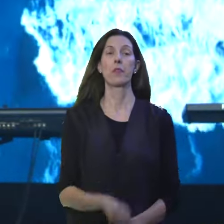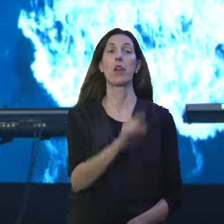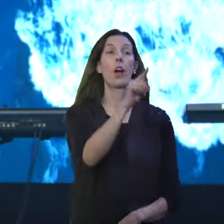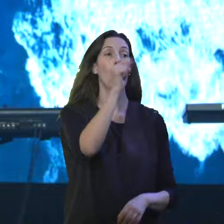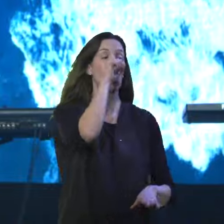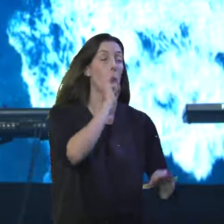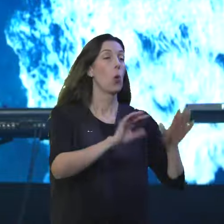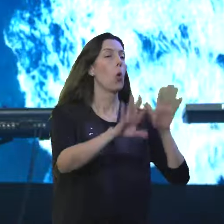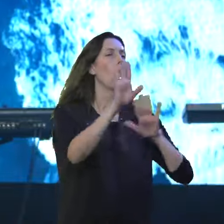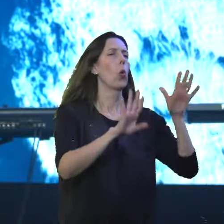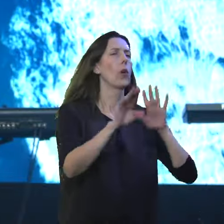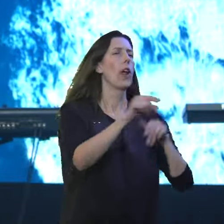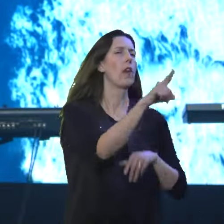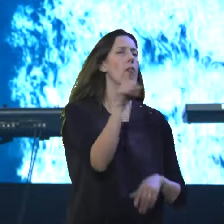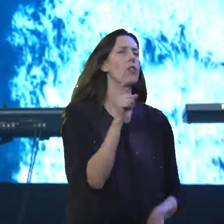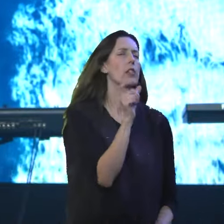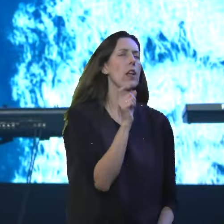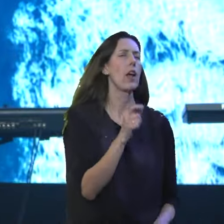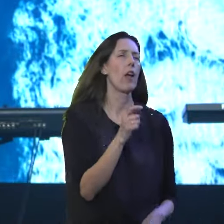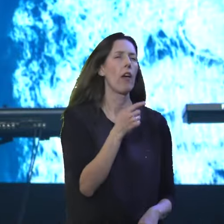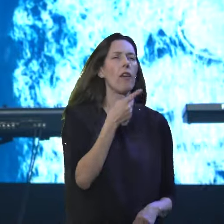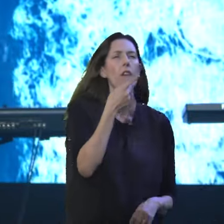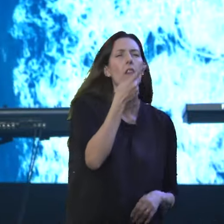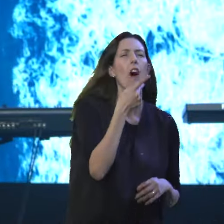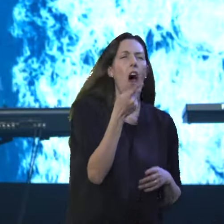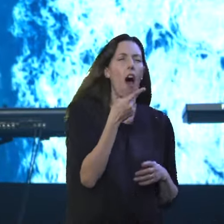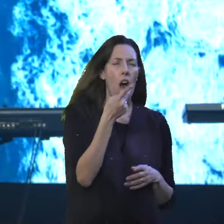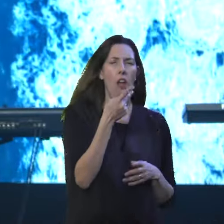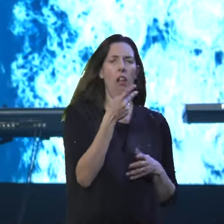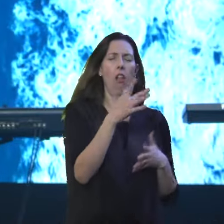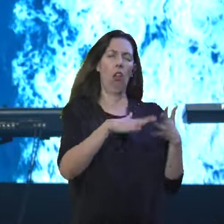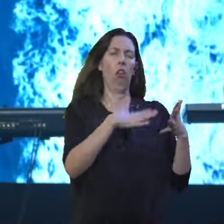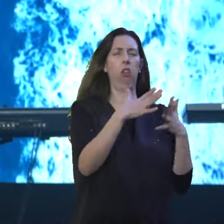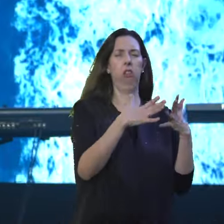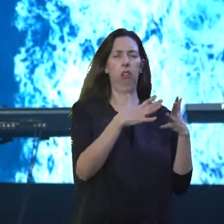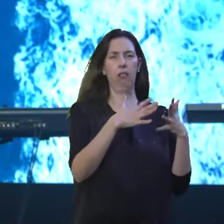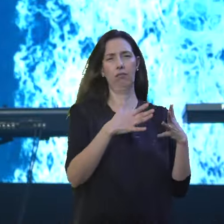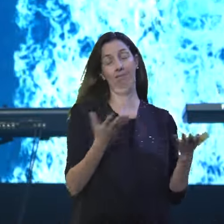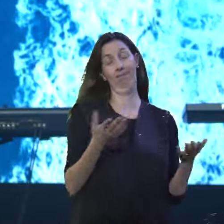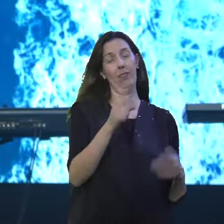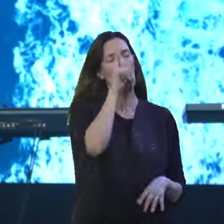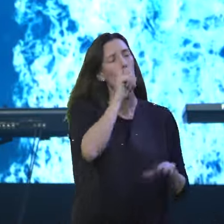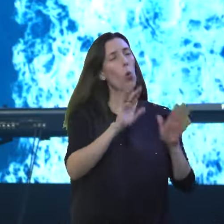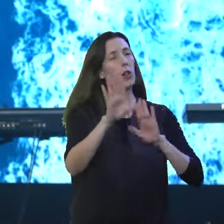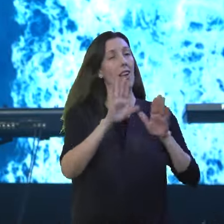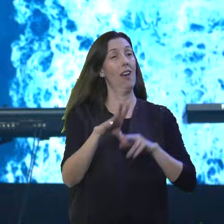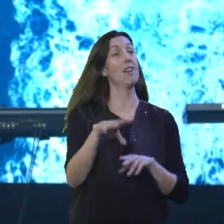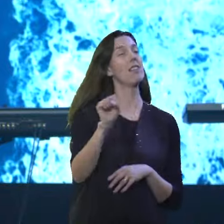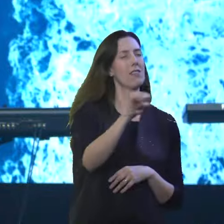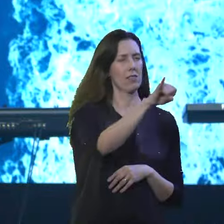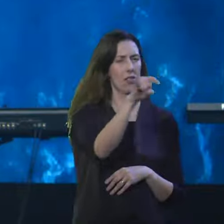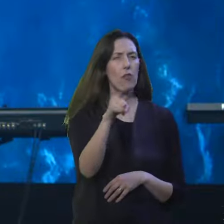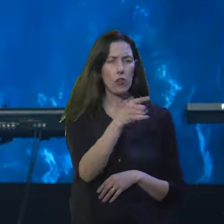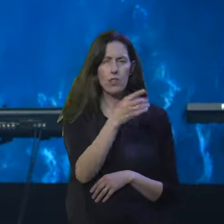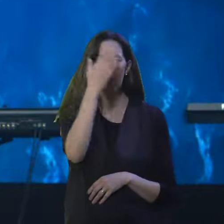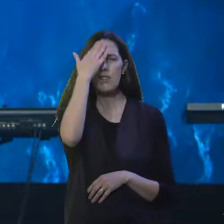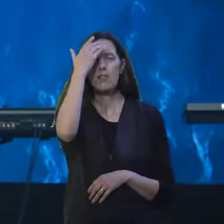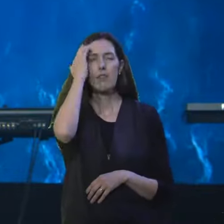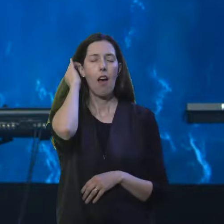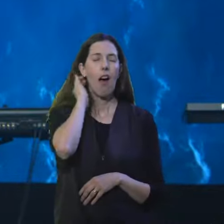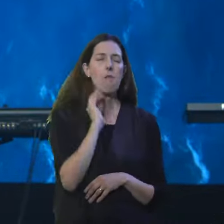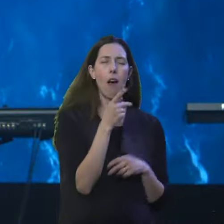Cuidado com a fala sensual. Cuidado com o que você fala. Se você sabe que você é bom de lábia,